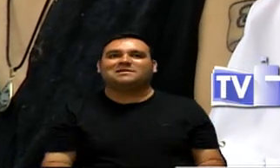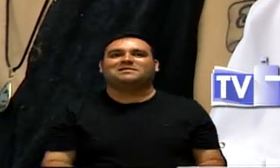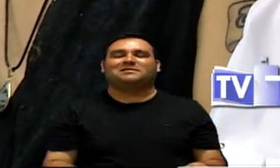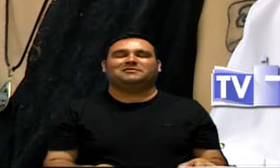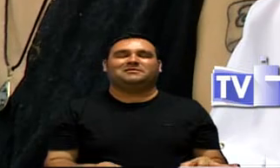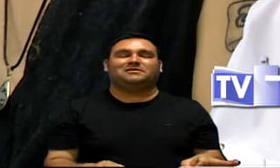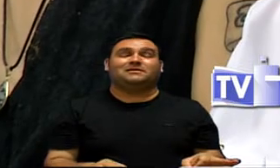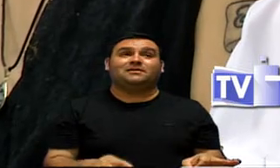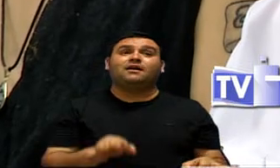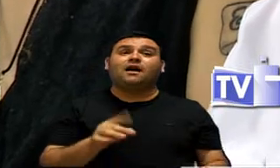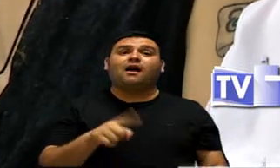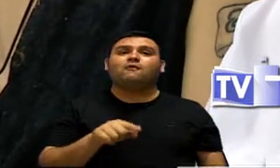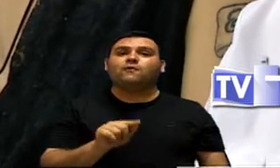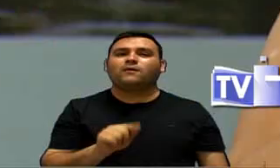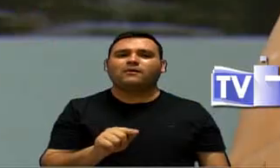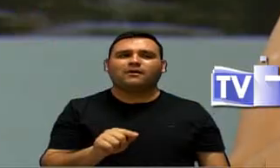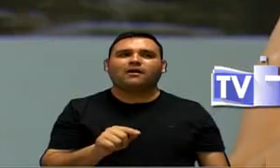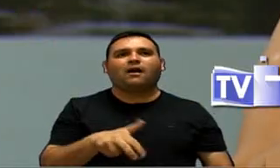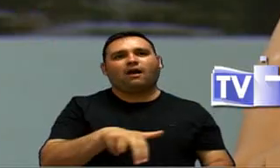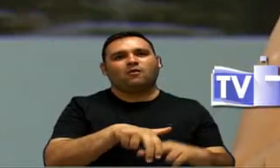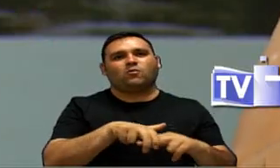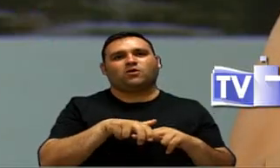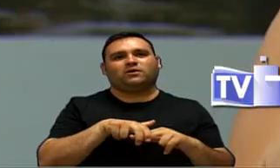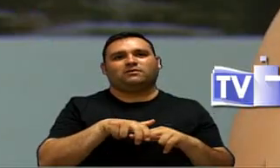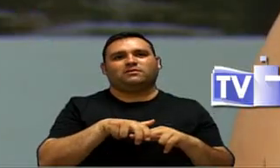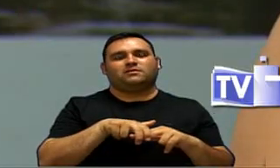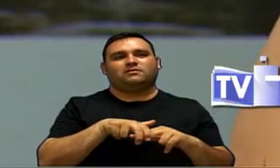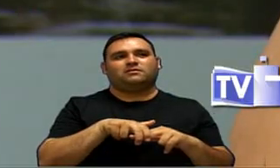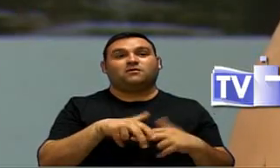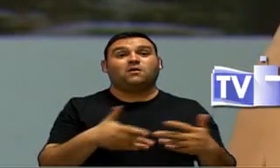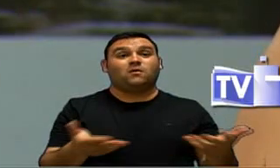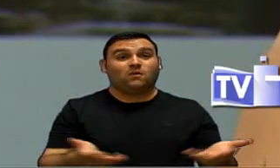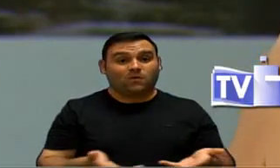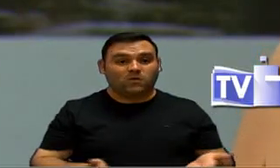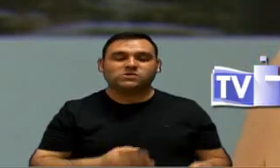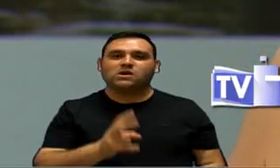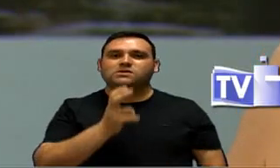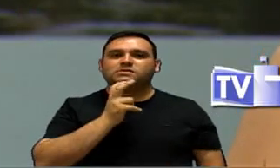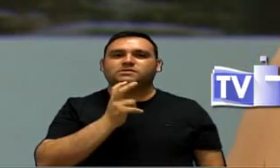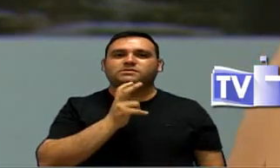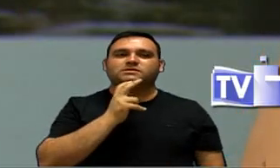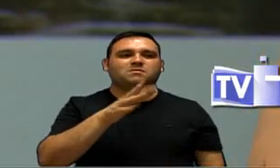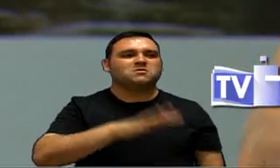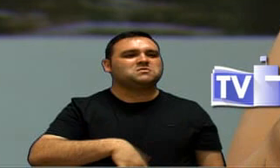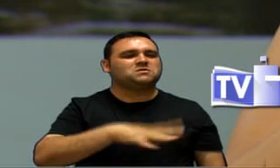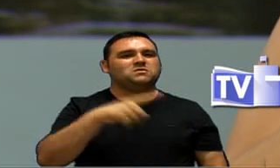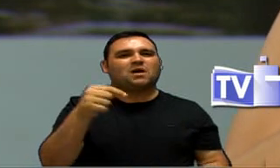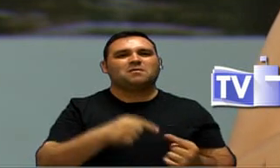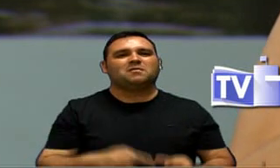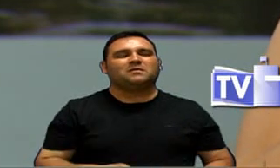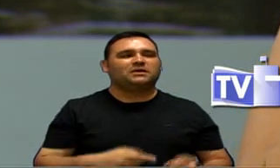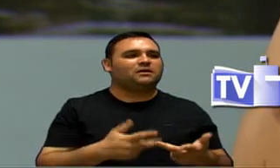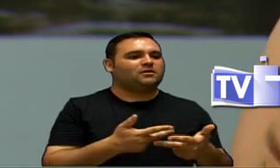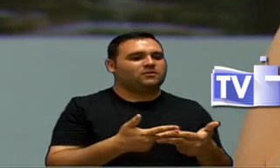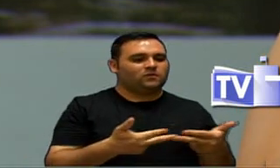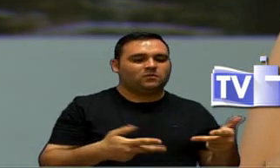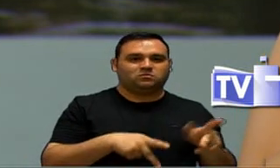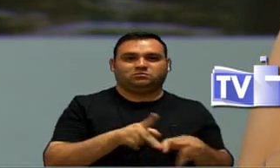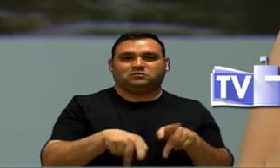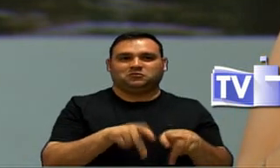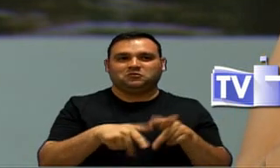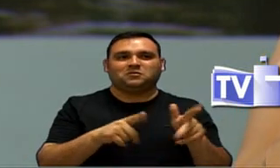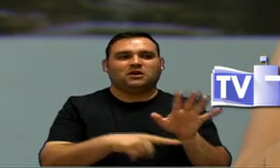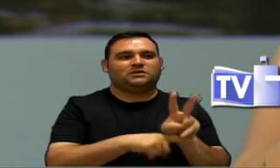foi o motivo para que hoje Sorocaba, em termos de equipamentos públicos